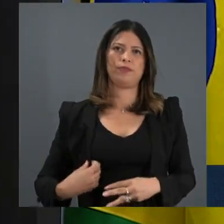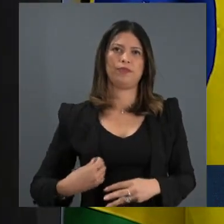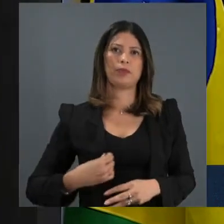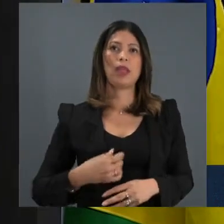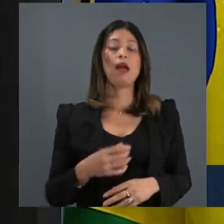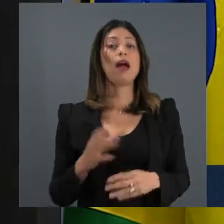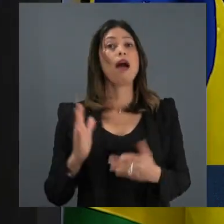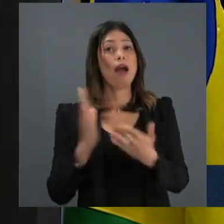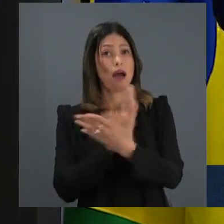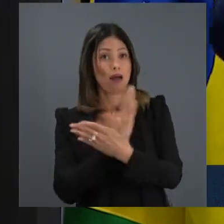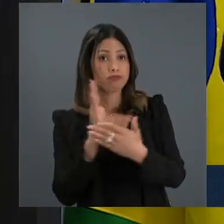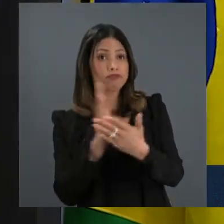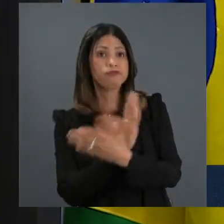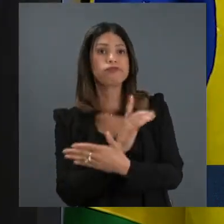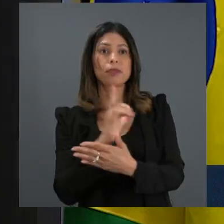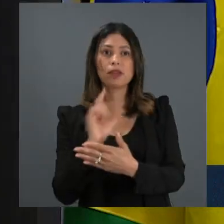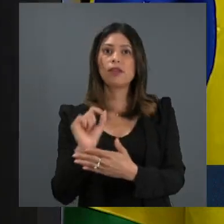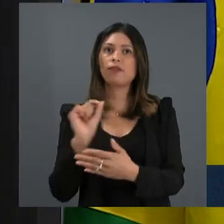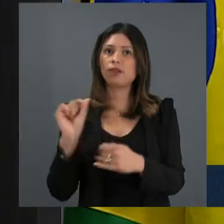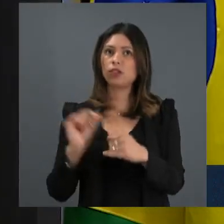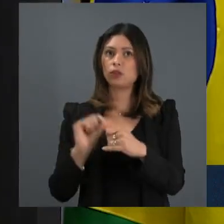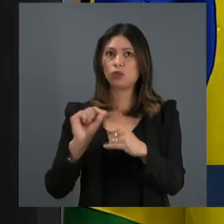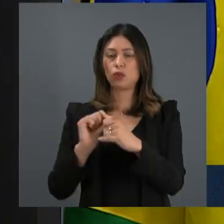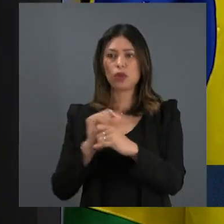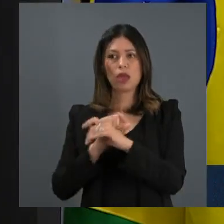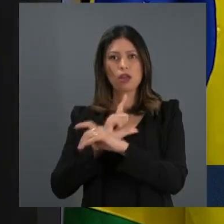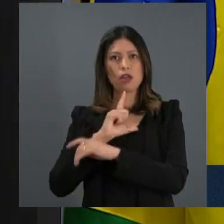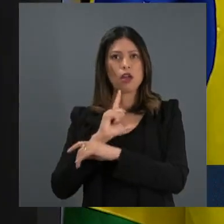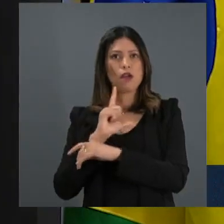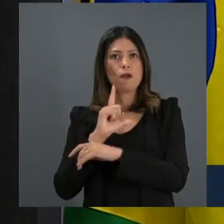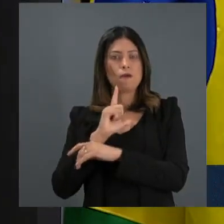Alguns que fugiram dessa ditadura.